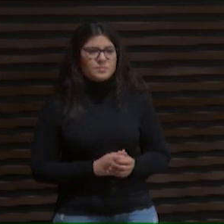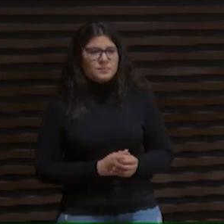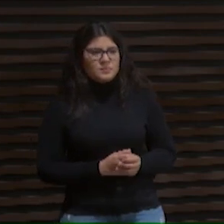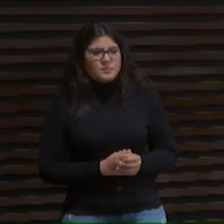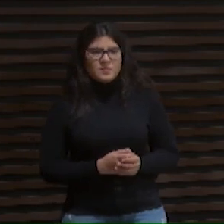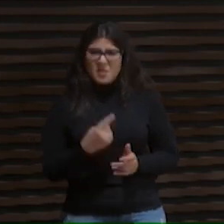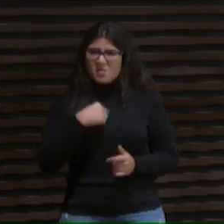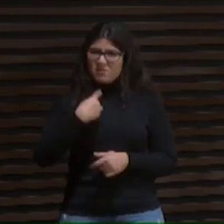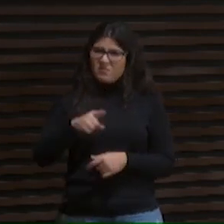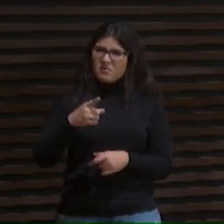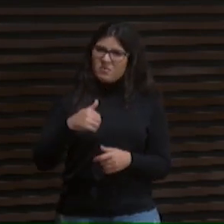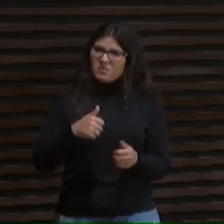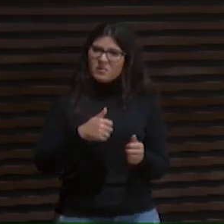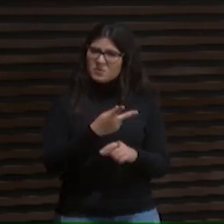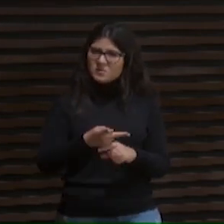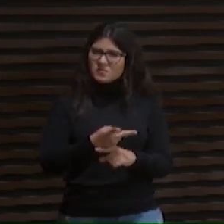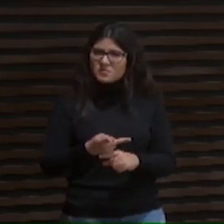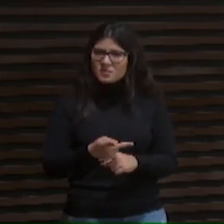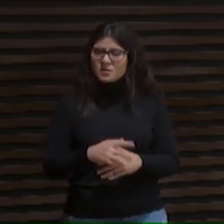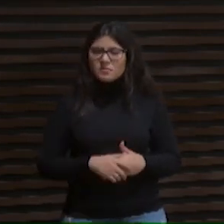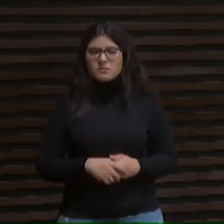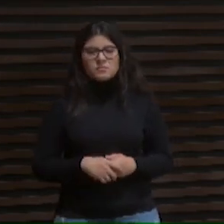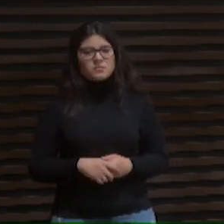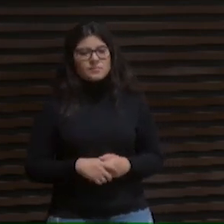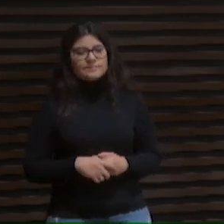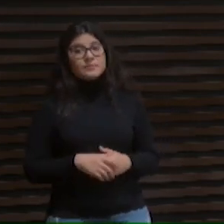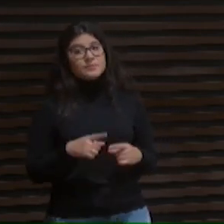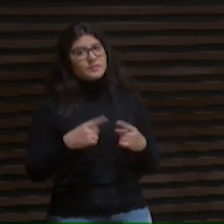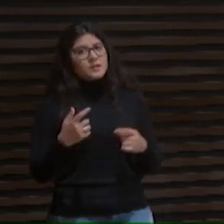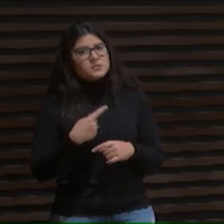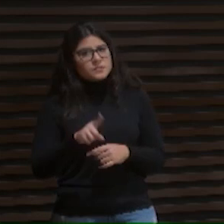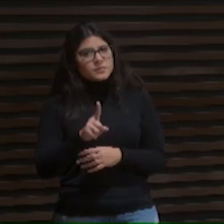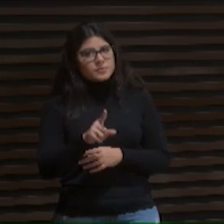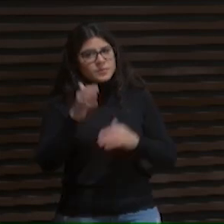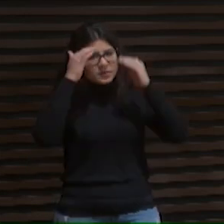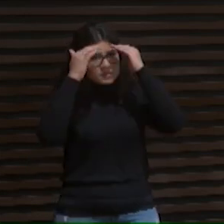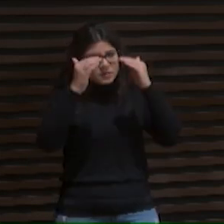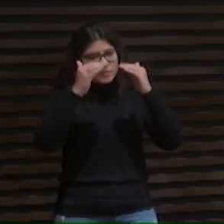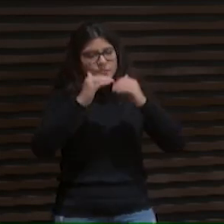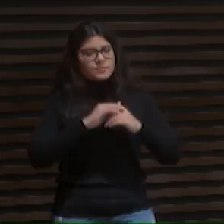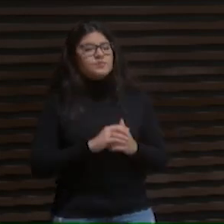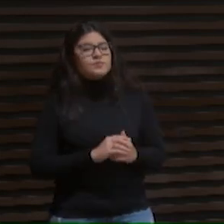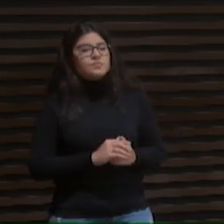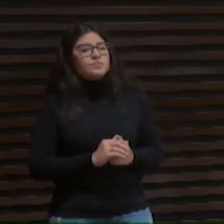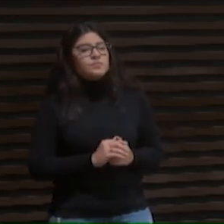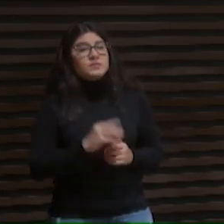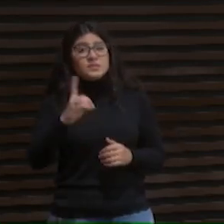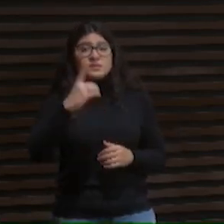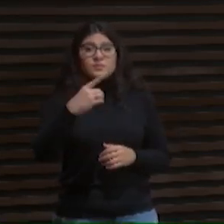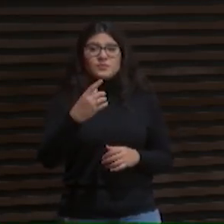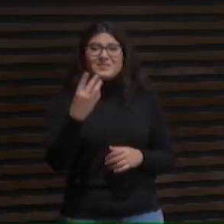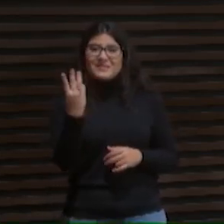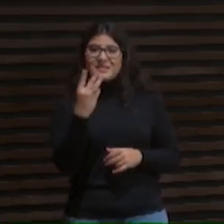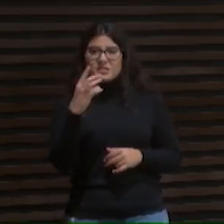E eu vou atrás dele. E ele vai, impõe a mão, após 3 dias, impõe